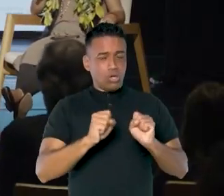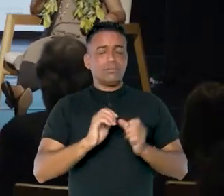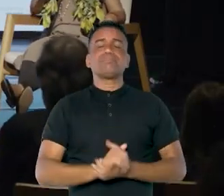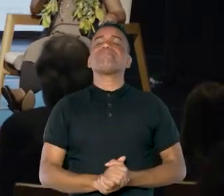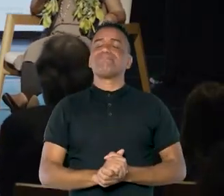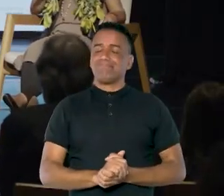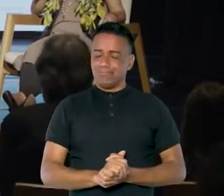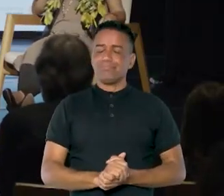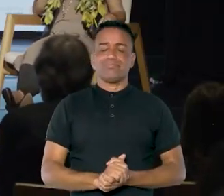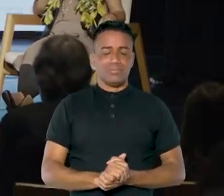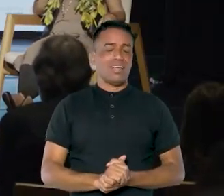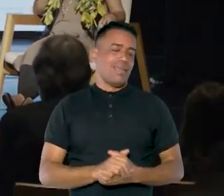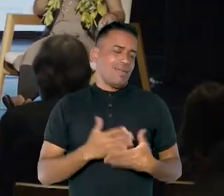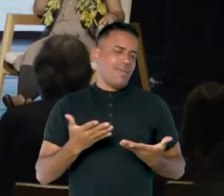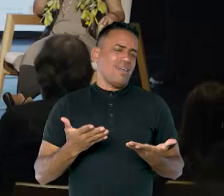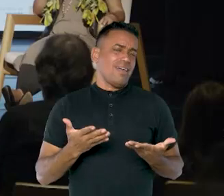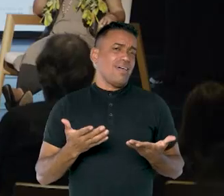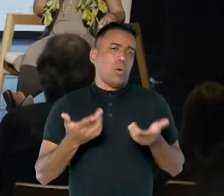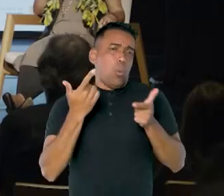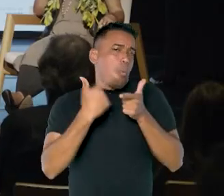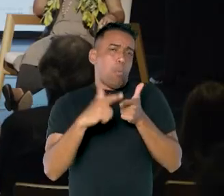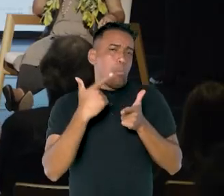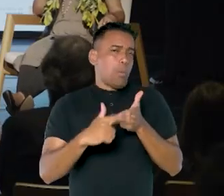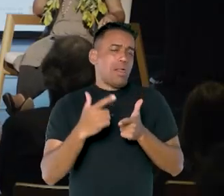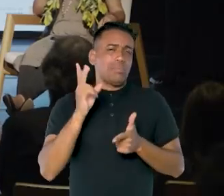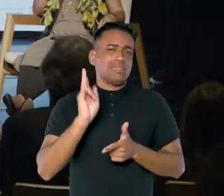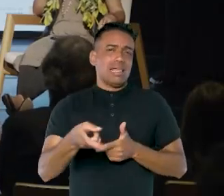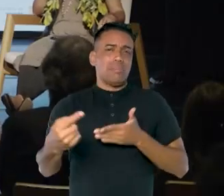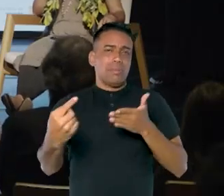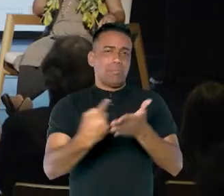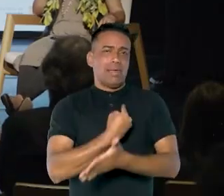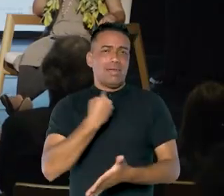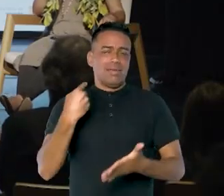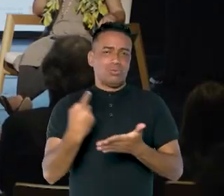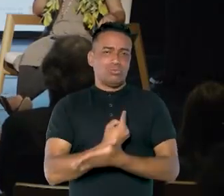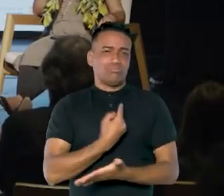Essa é uma das questões que eles sempre me perguntam, né,